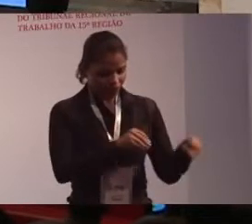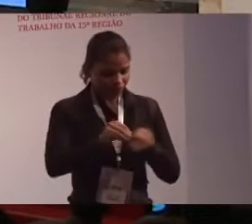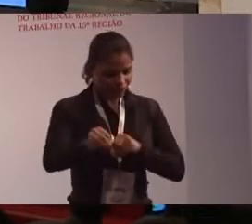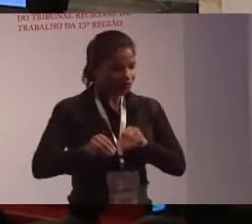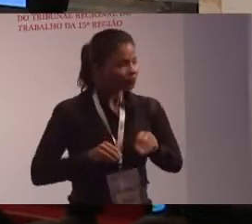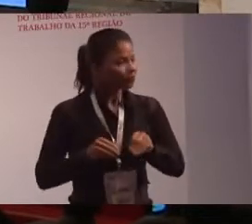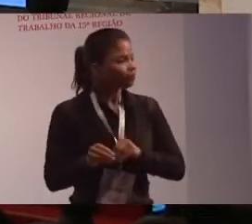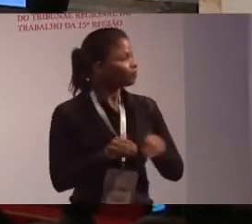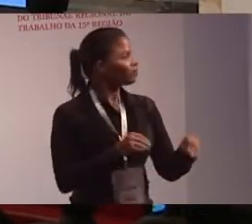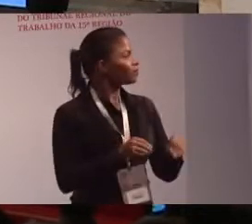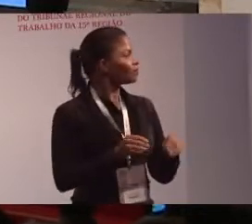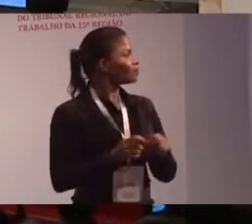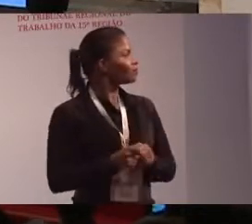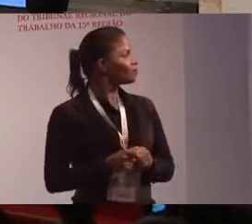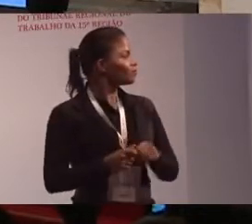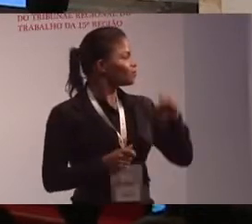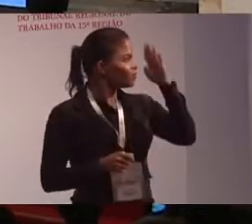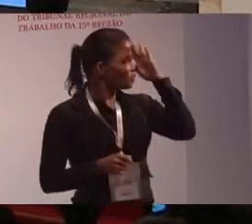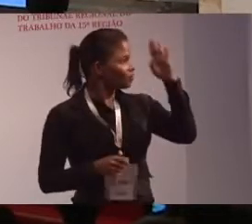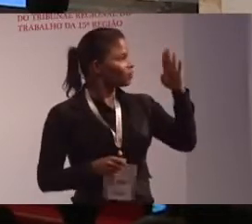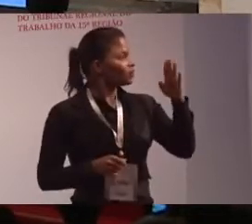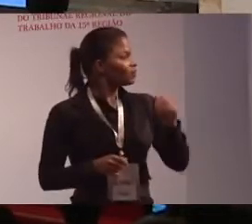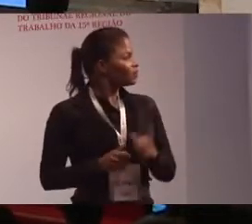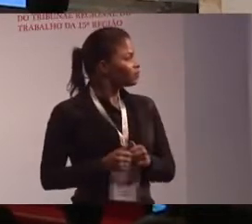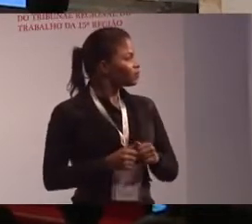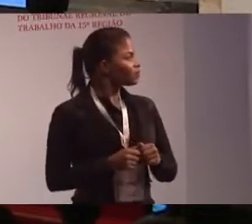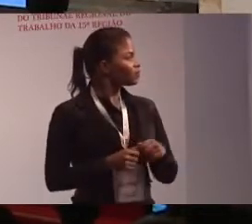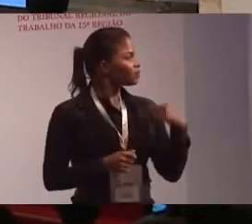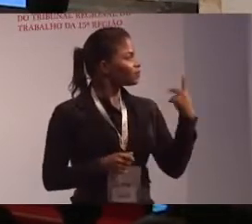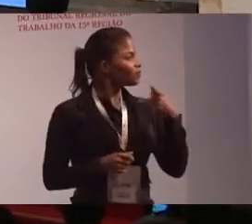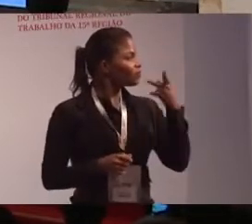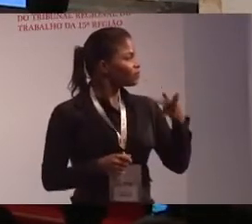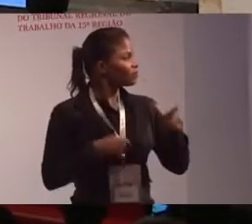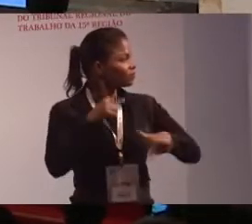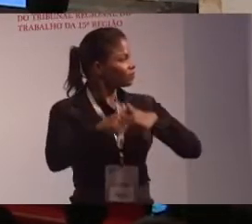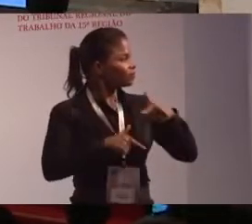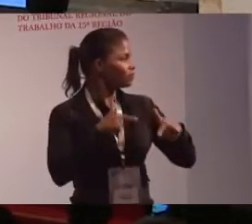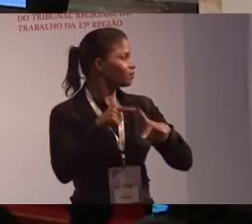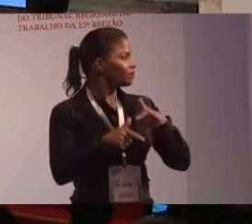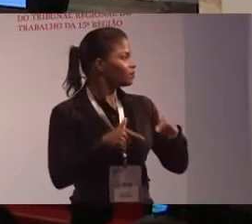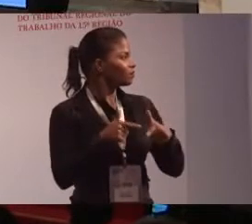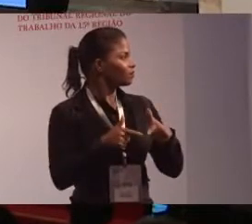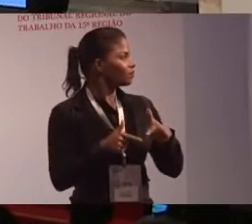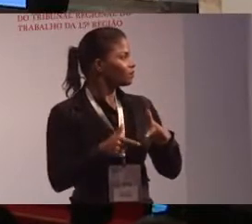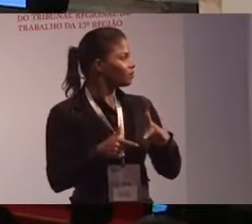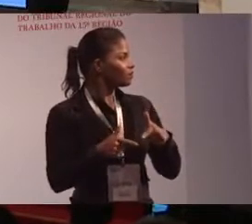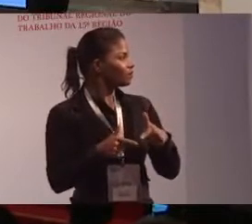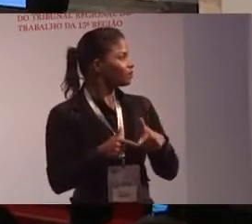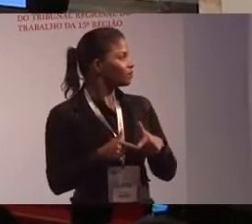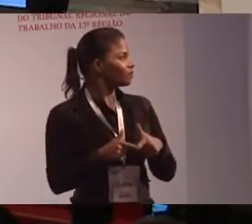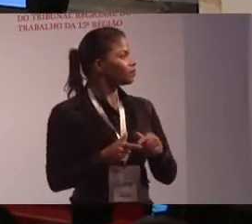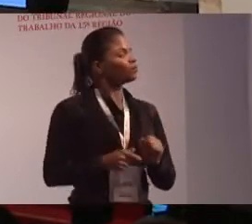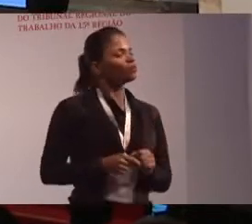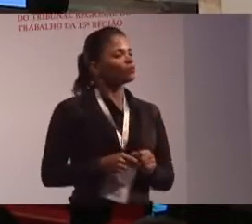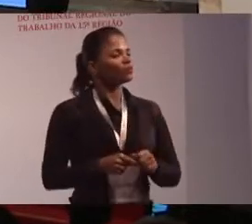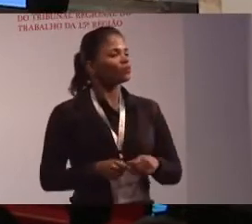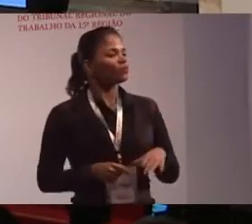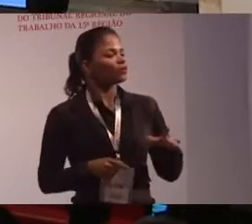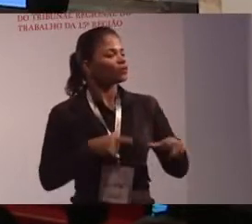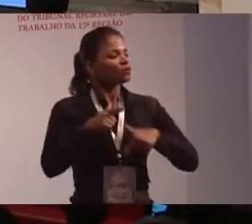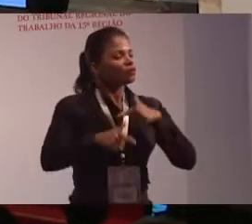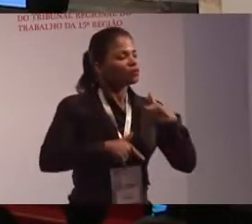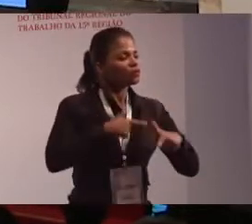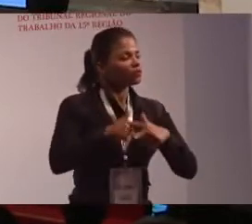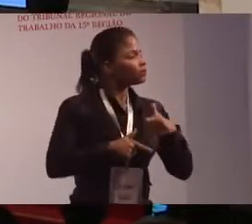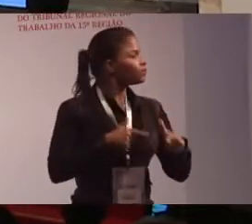né, principalmente os mais vulneráveis, a gente fala do trabalho, aquele conhecido como o D-job, que é o trabalho que é